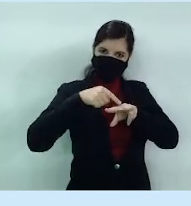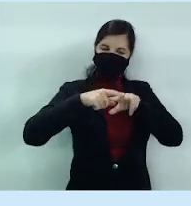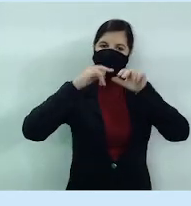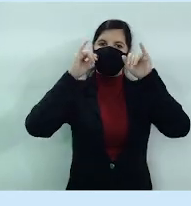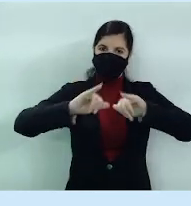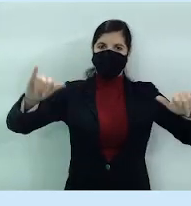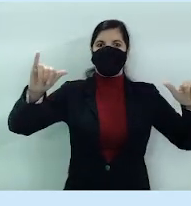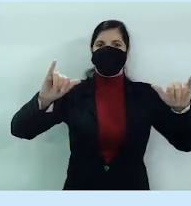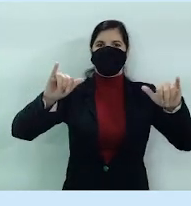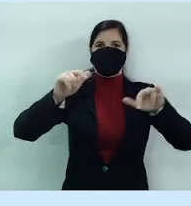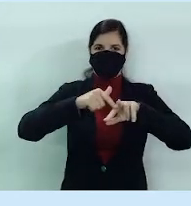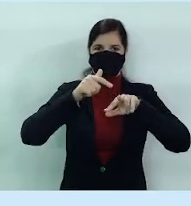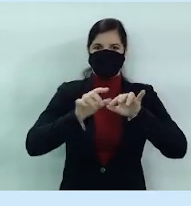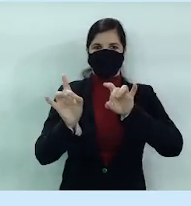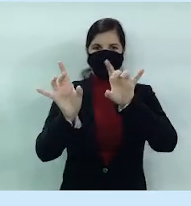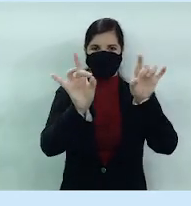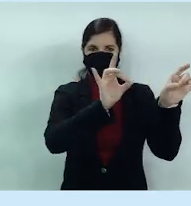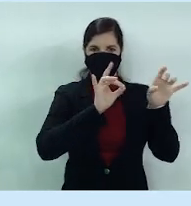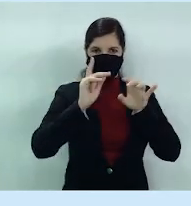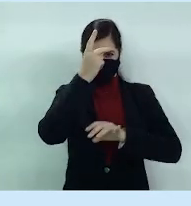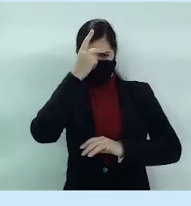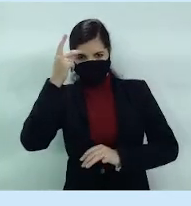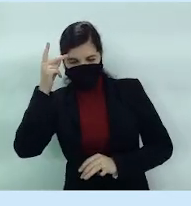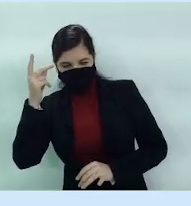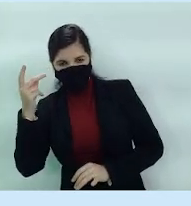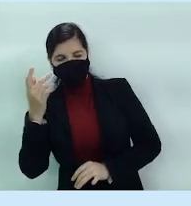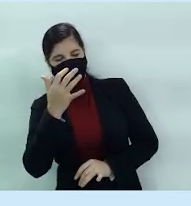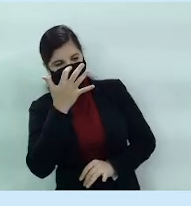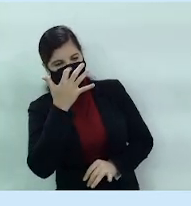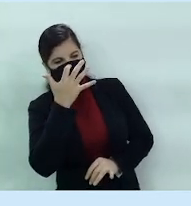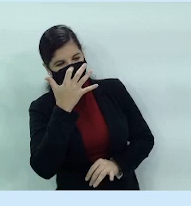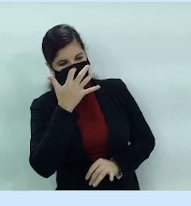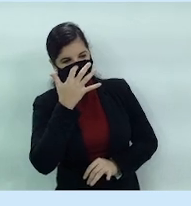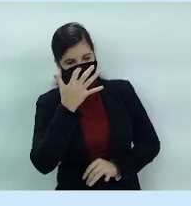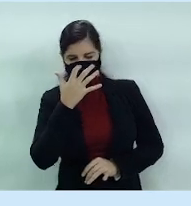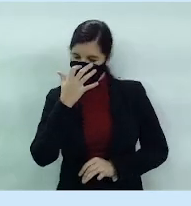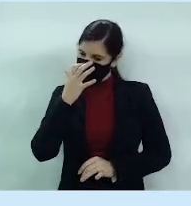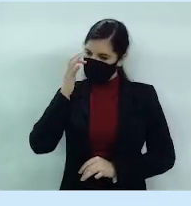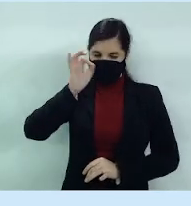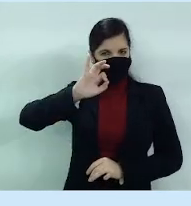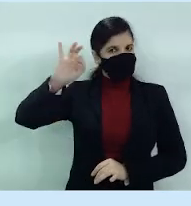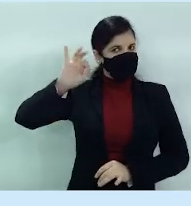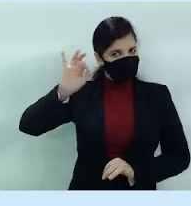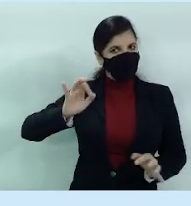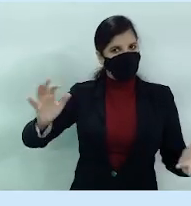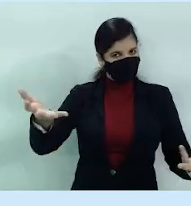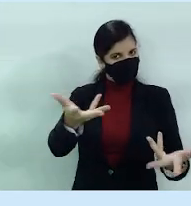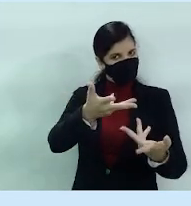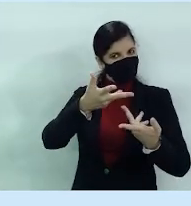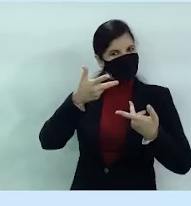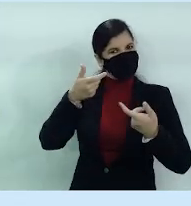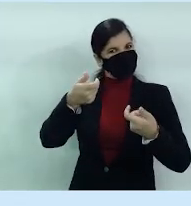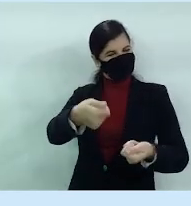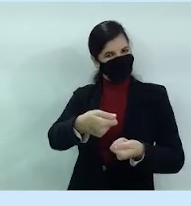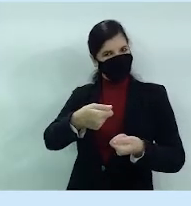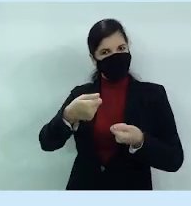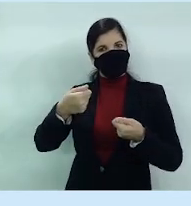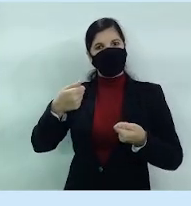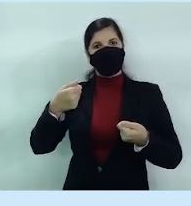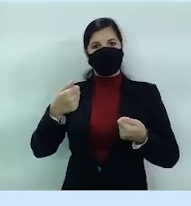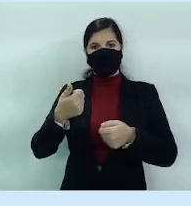promover esse produto, em tentar convencer você que está em casa da qualidade desse produto, que é um produto